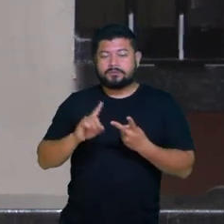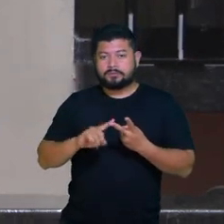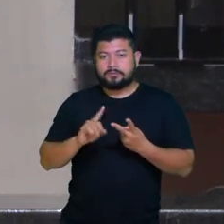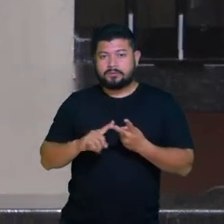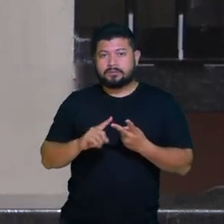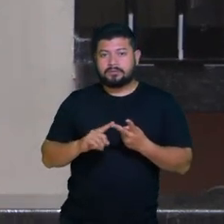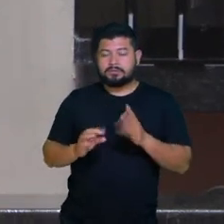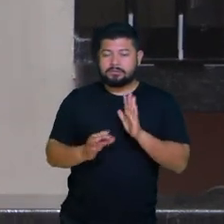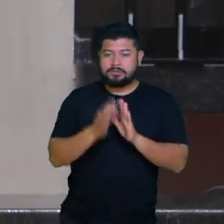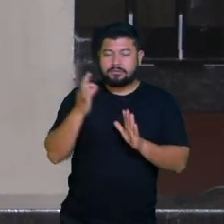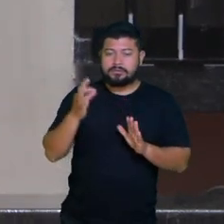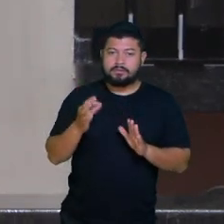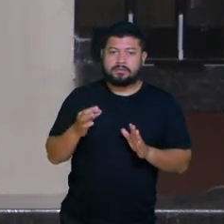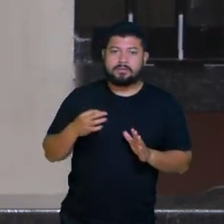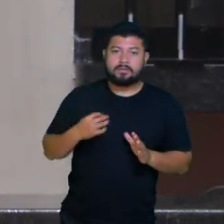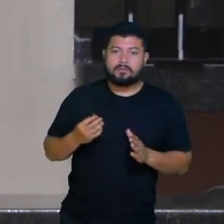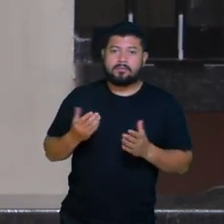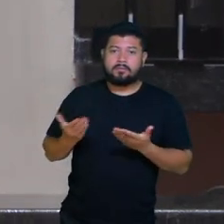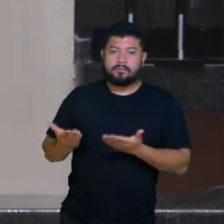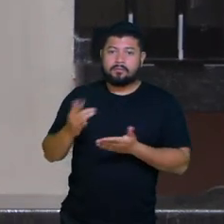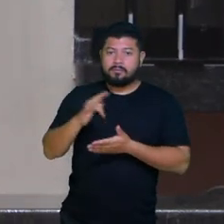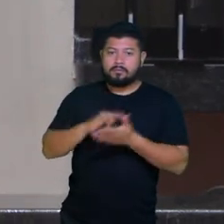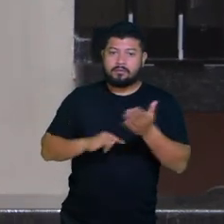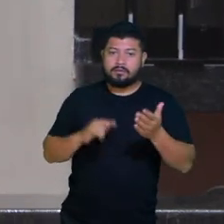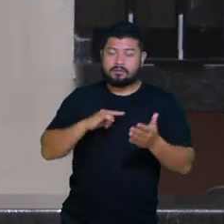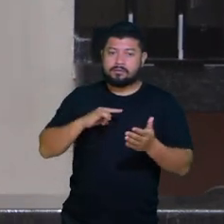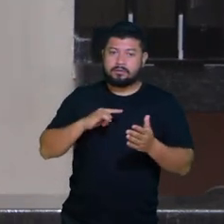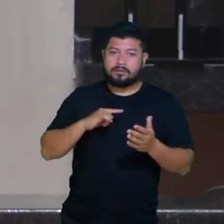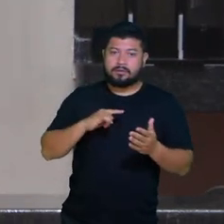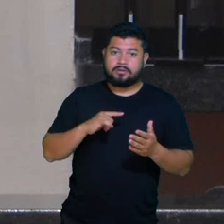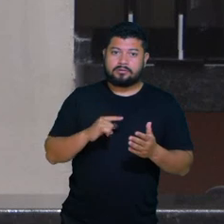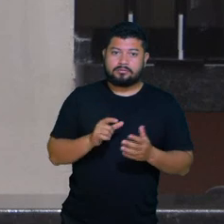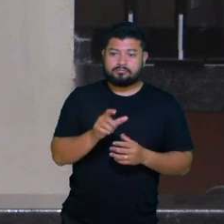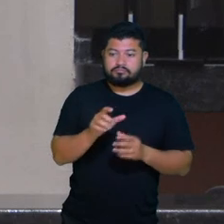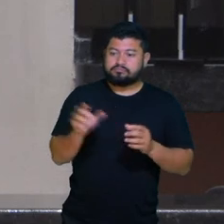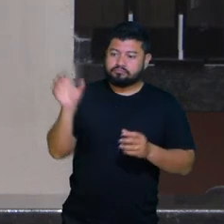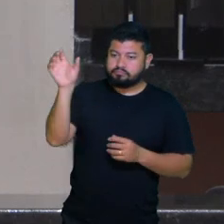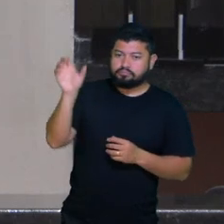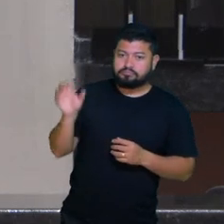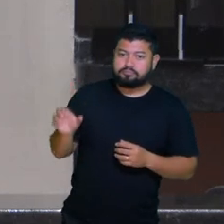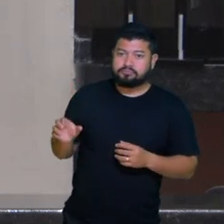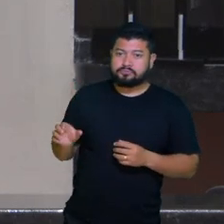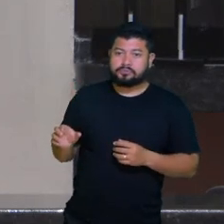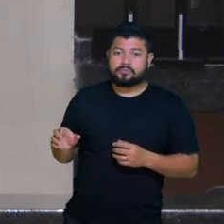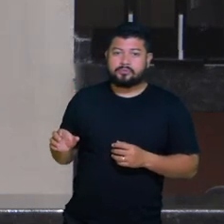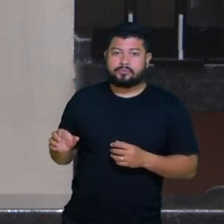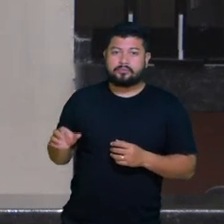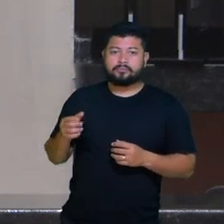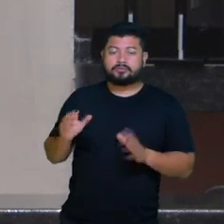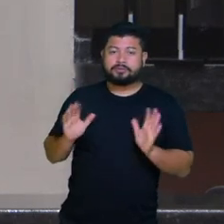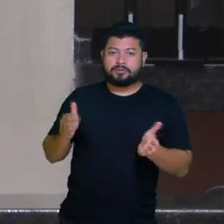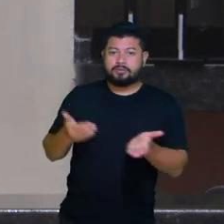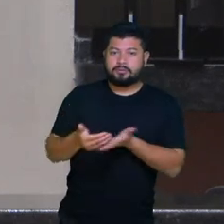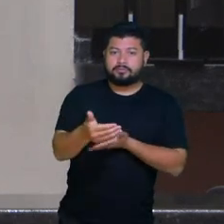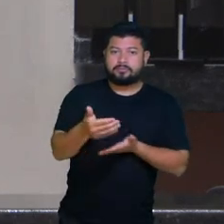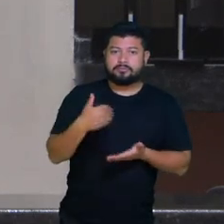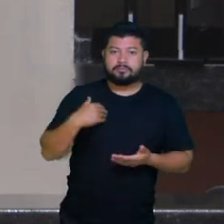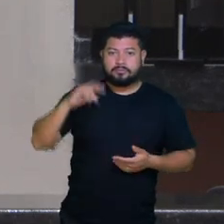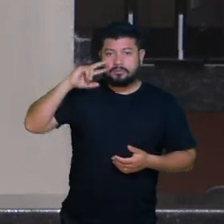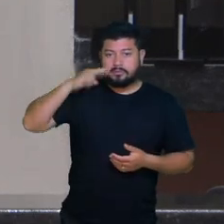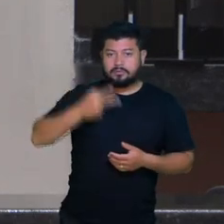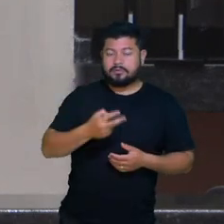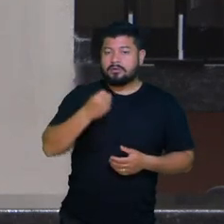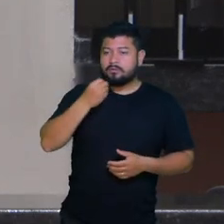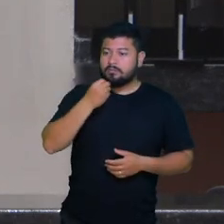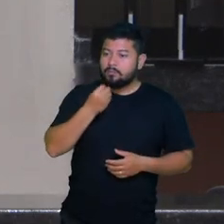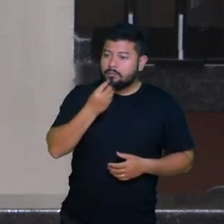contextualização Então vai terar um tópico e e eu eh penso que Deva ser já de início reconhecendo as boas